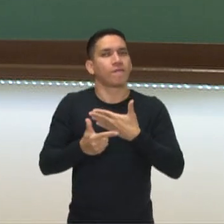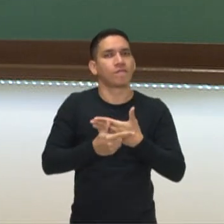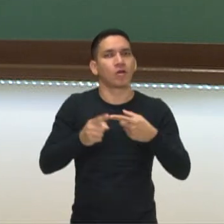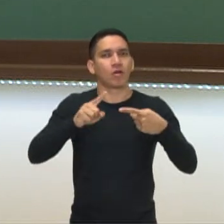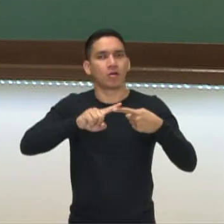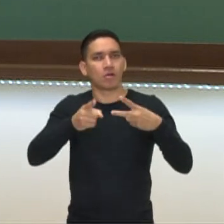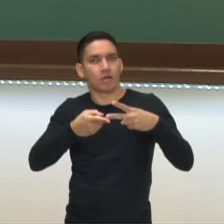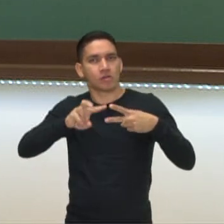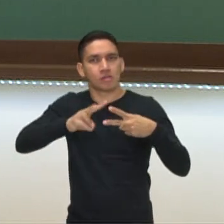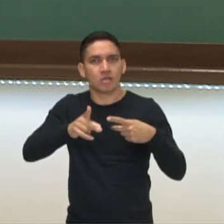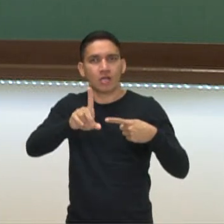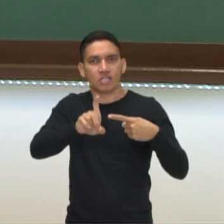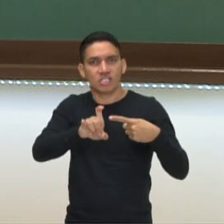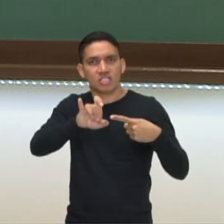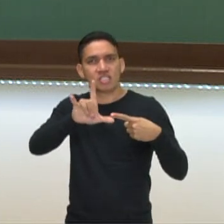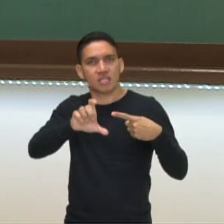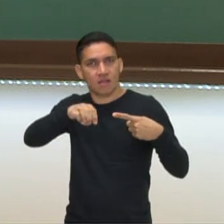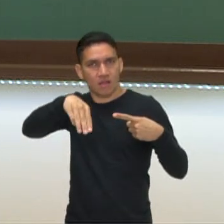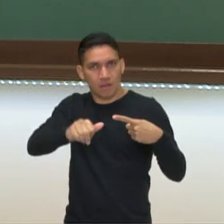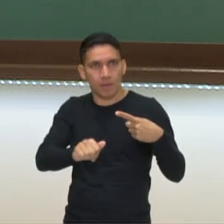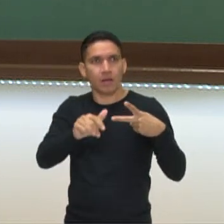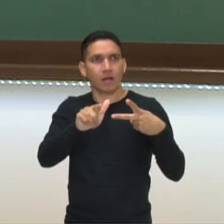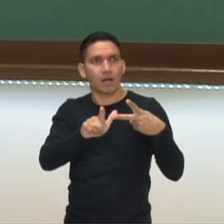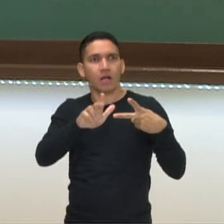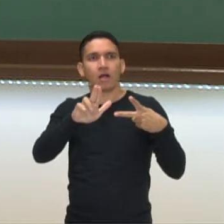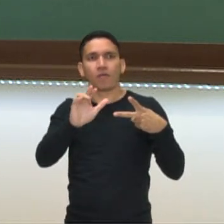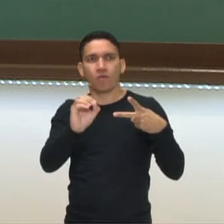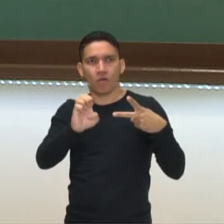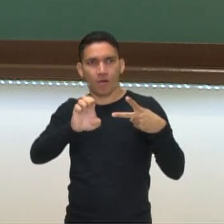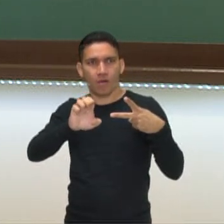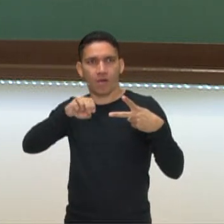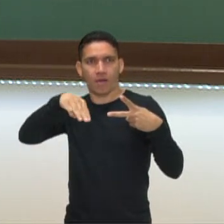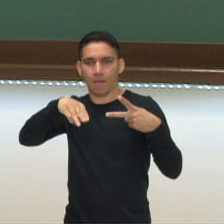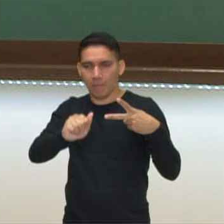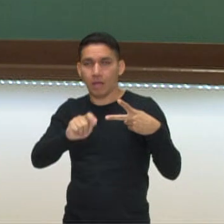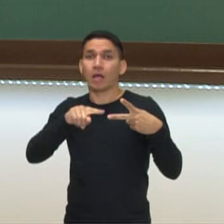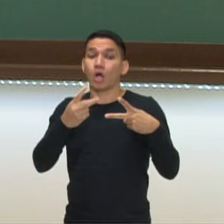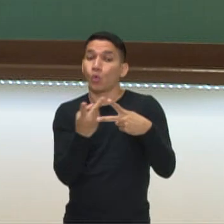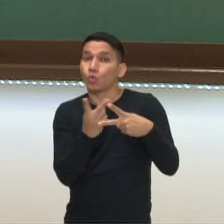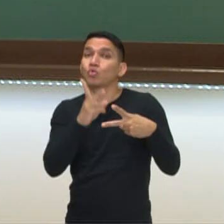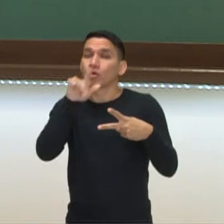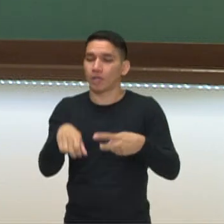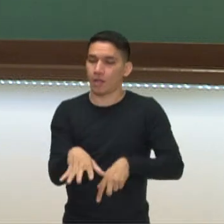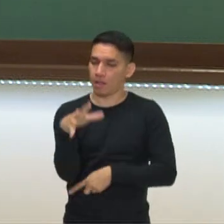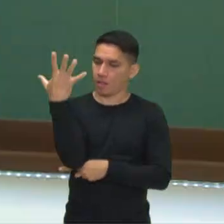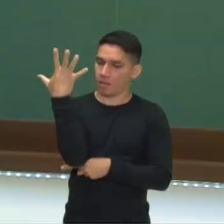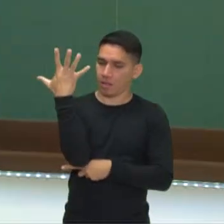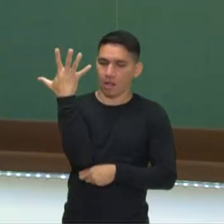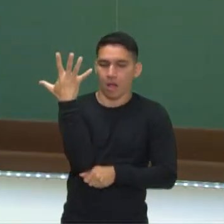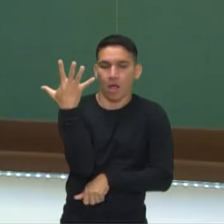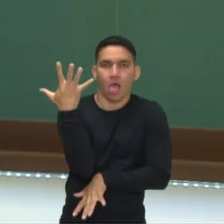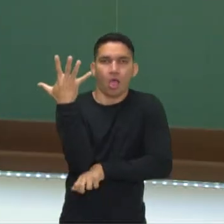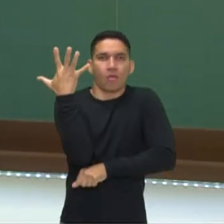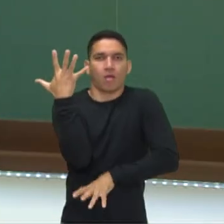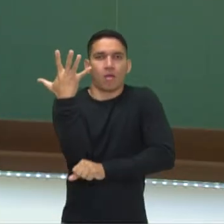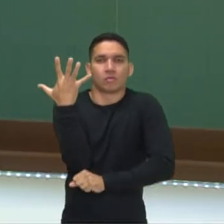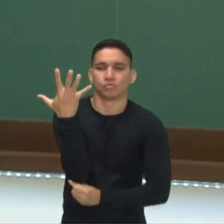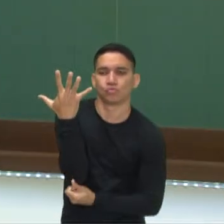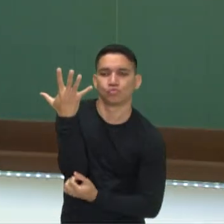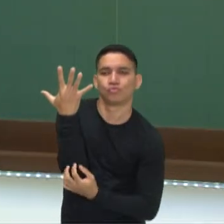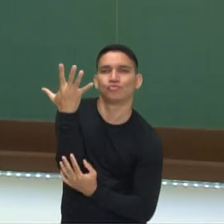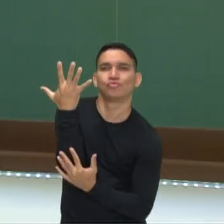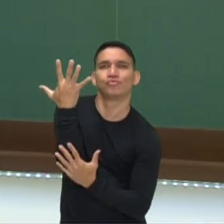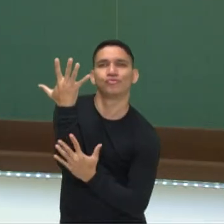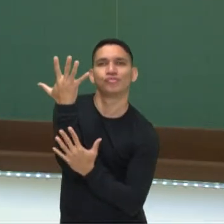e do floema para as plantas. Ambos são tecidos condutores de seiva, tá? Então, são responsáveis pela condução